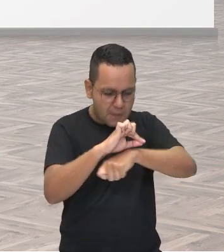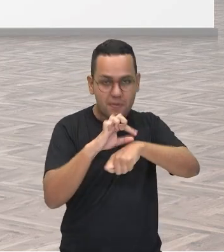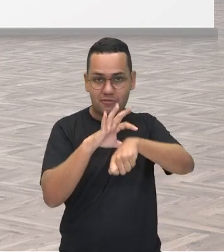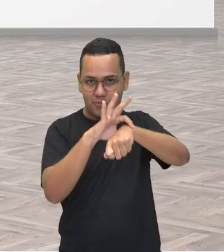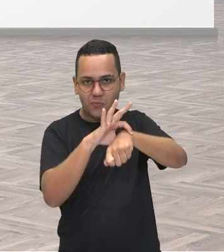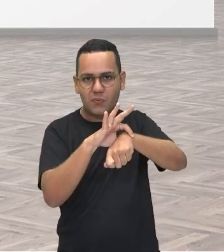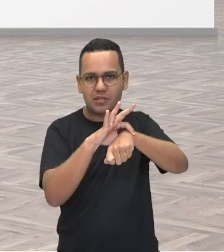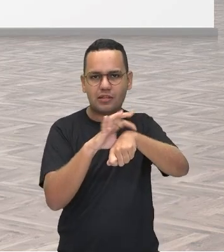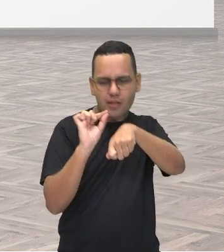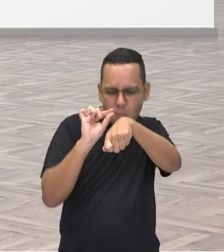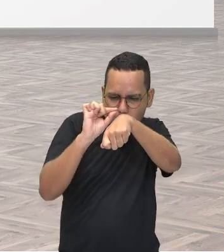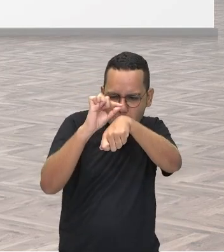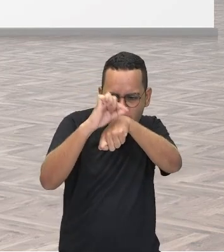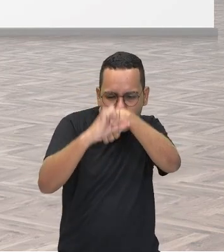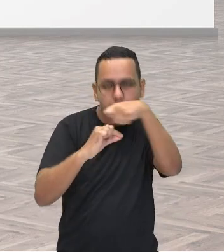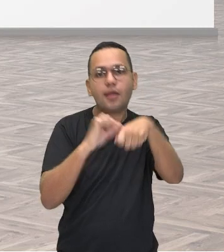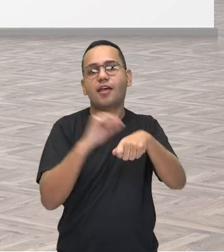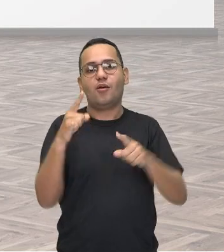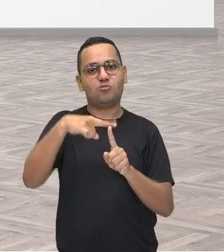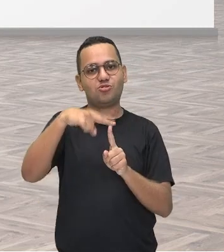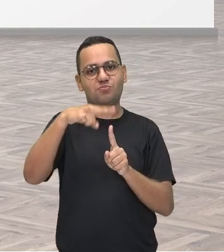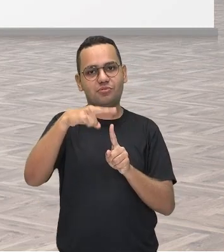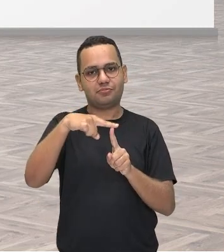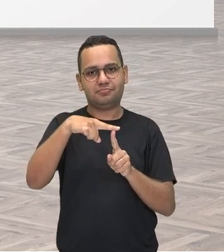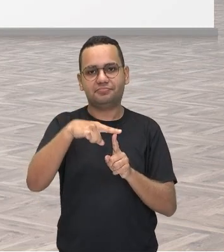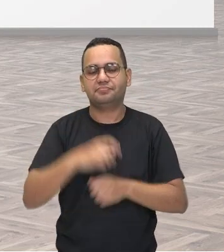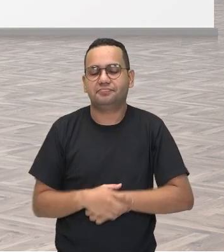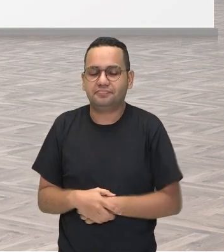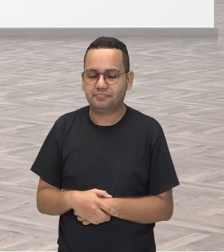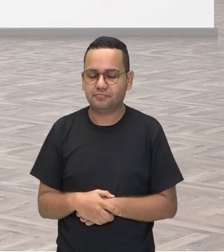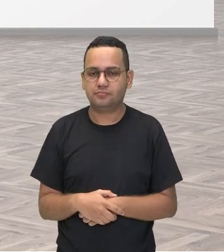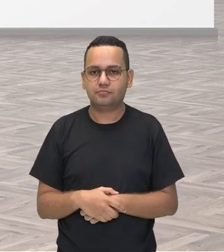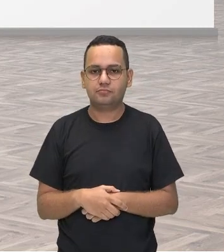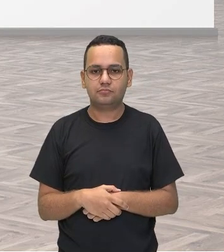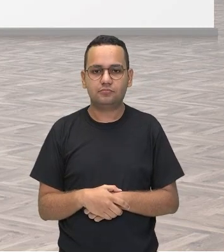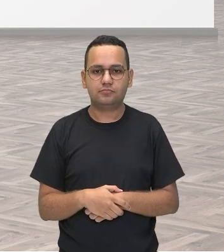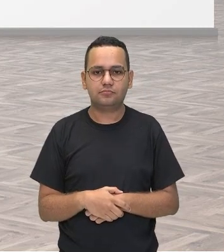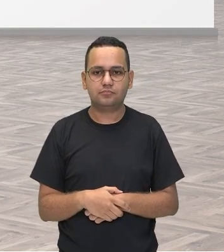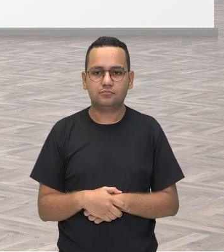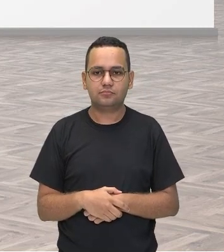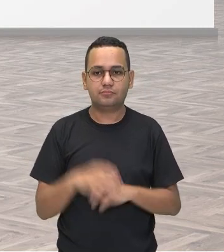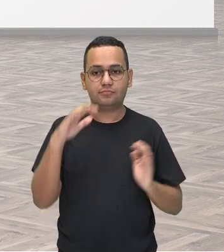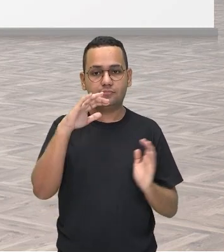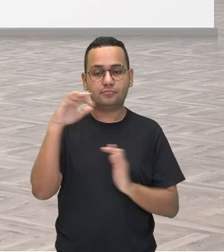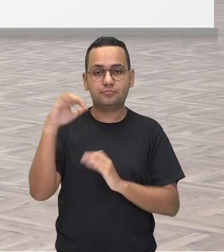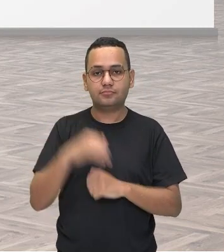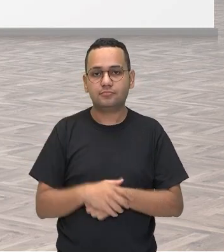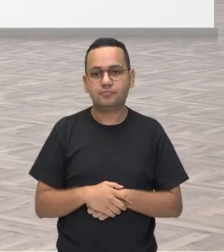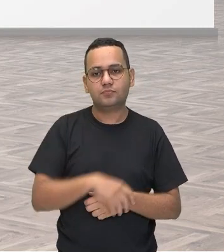de empreendedorismo cultural. Exatamente, temos mais formas, olha só.